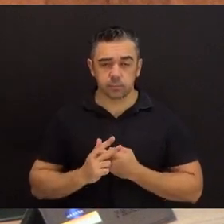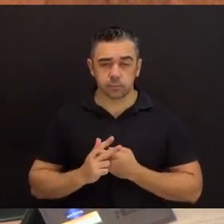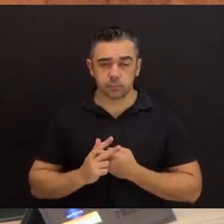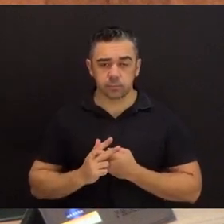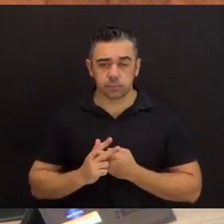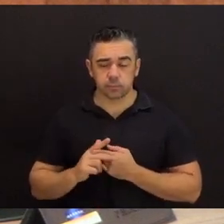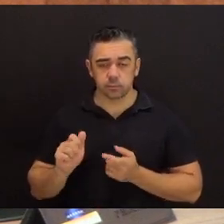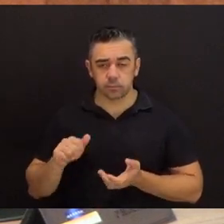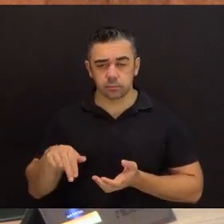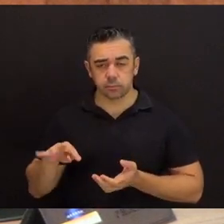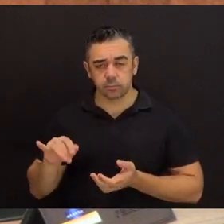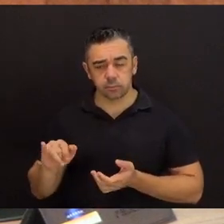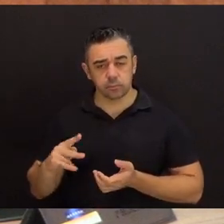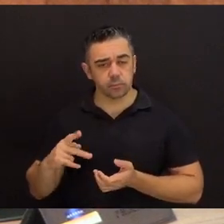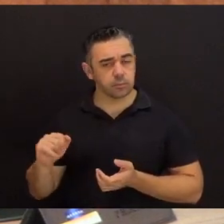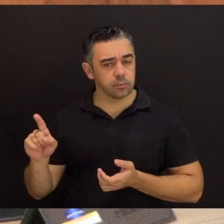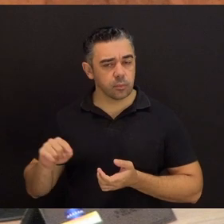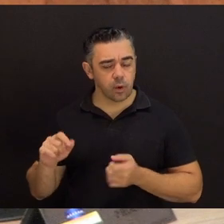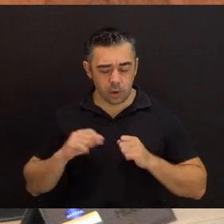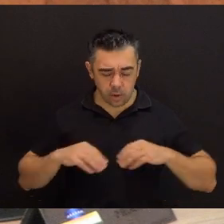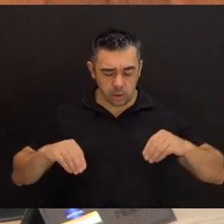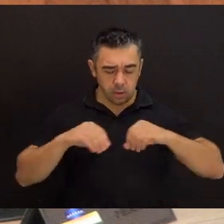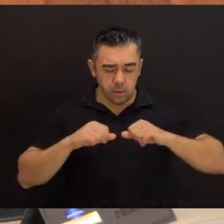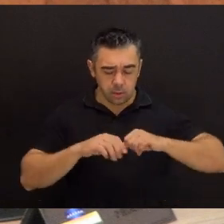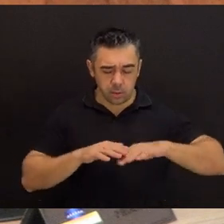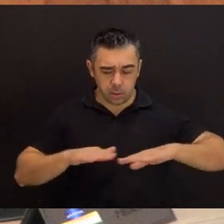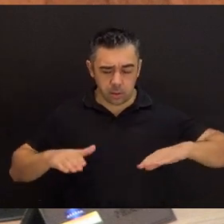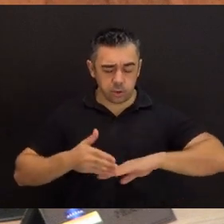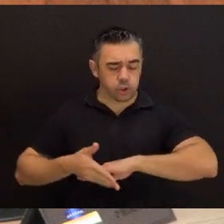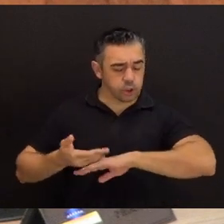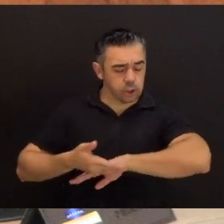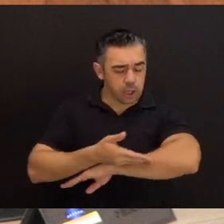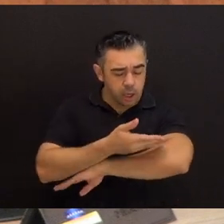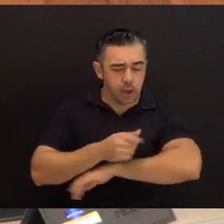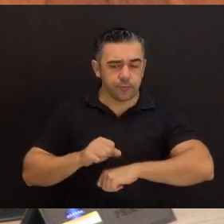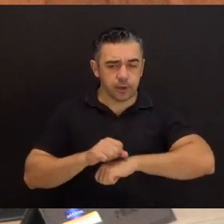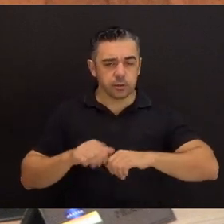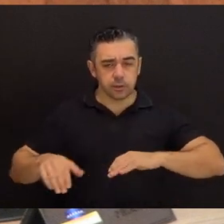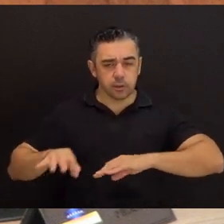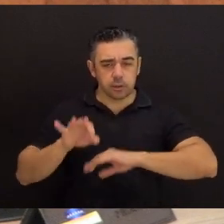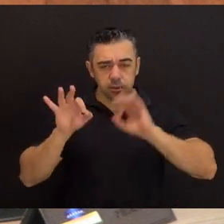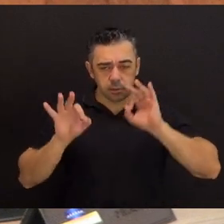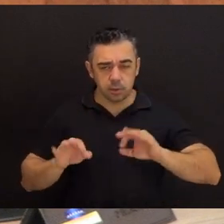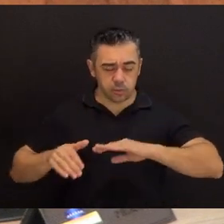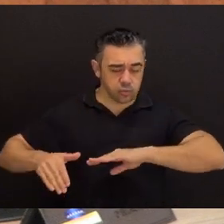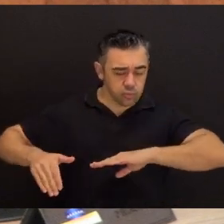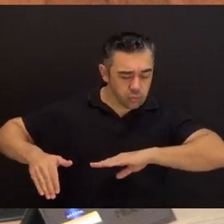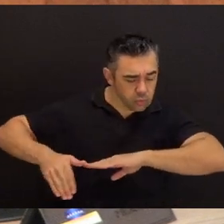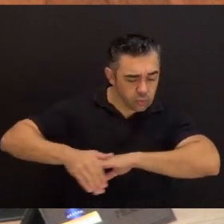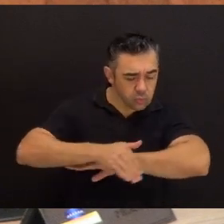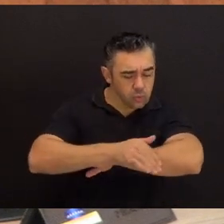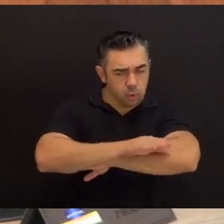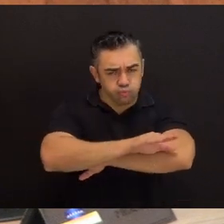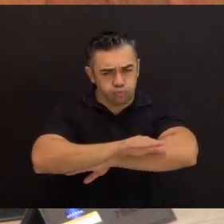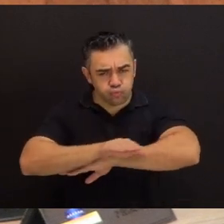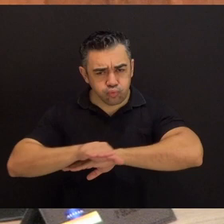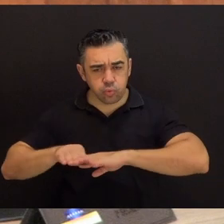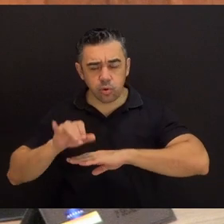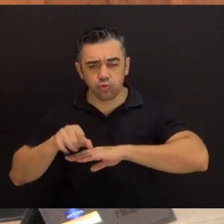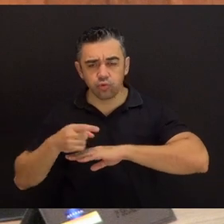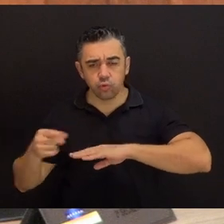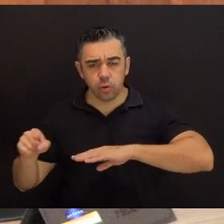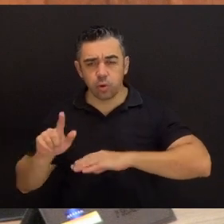antipó bem como a retirada de material saturado preparação de base colocação de massasfáltica na Rua João